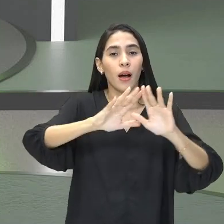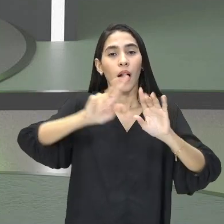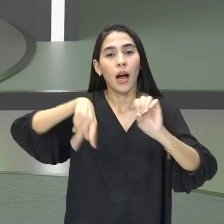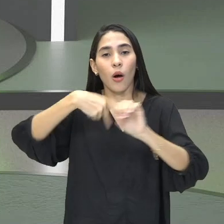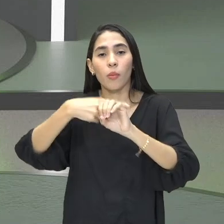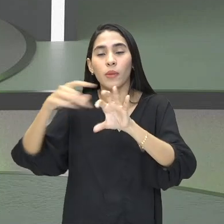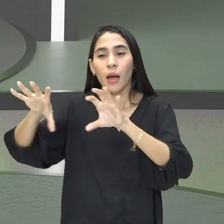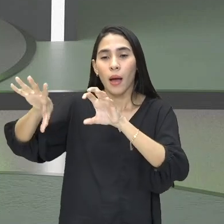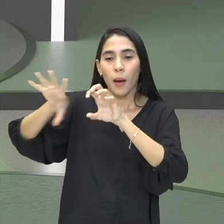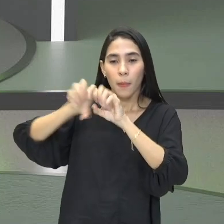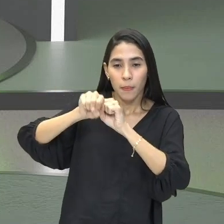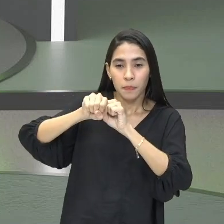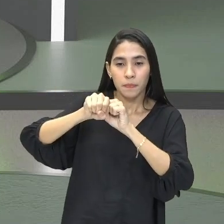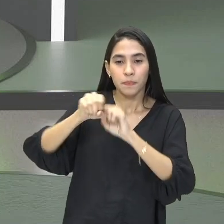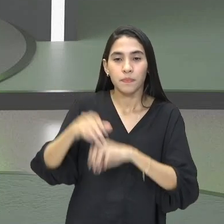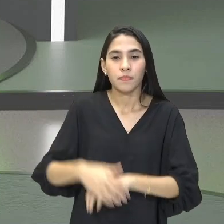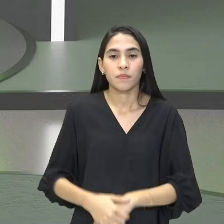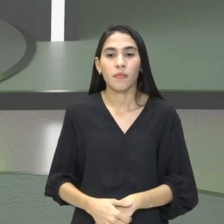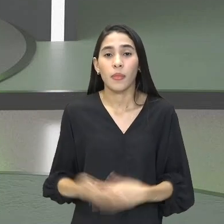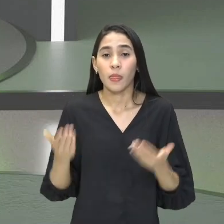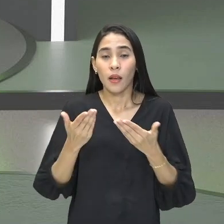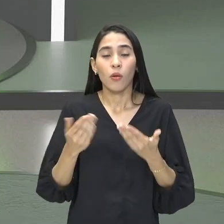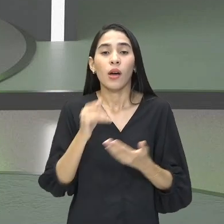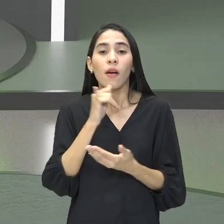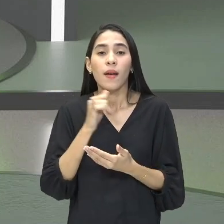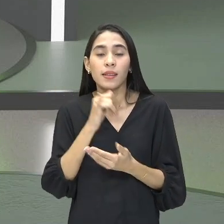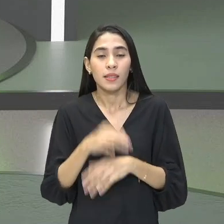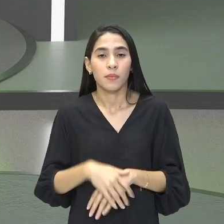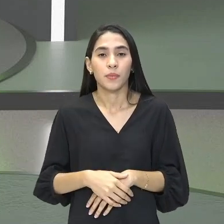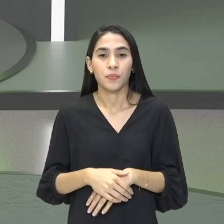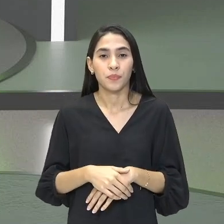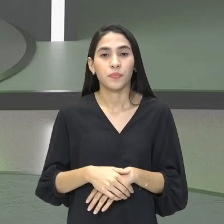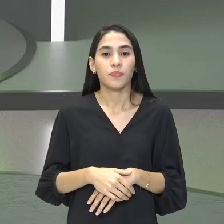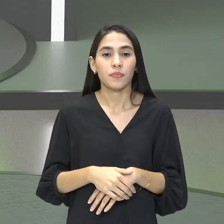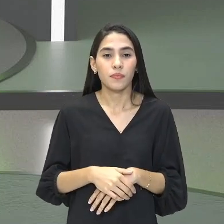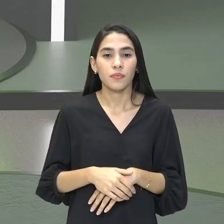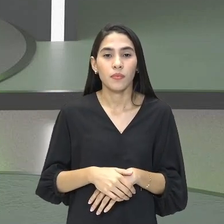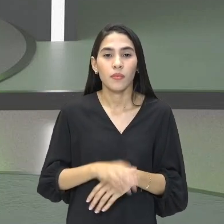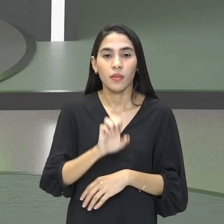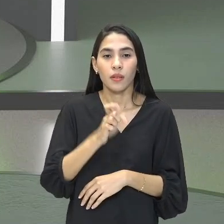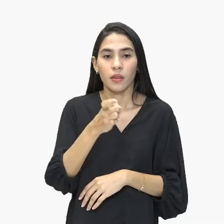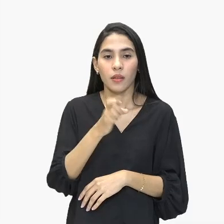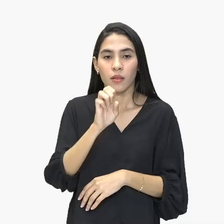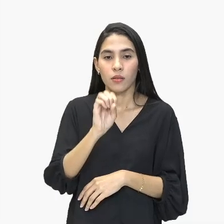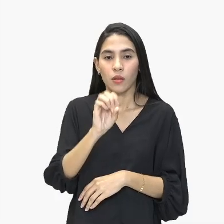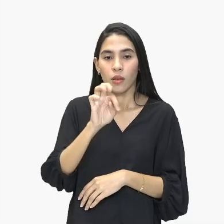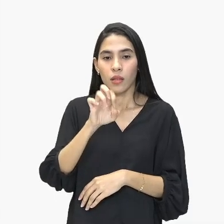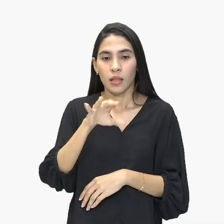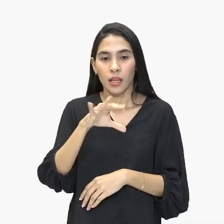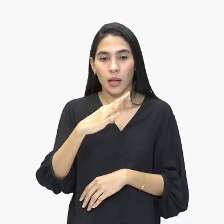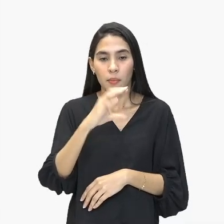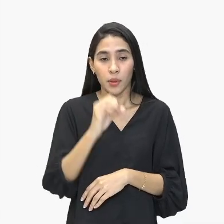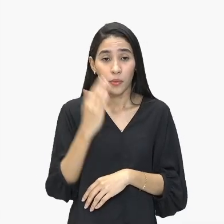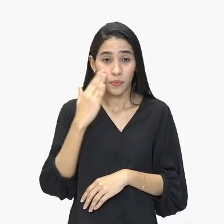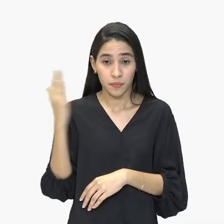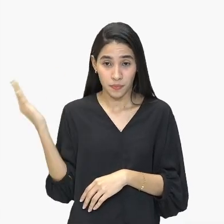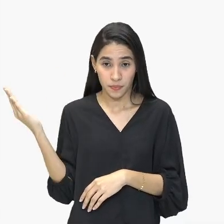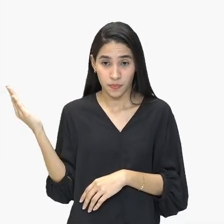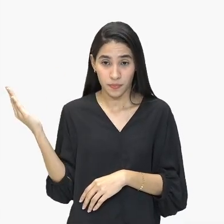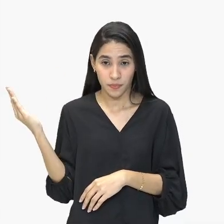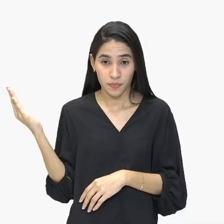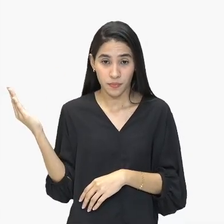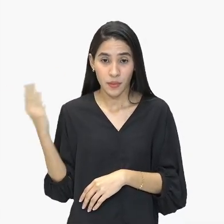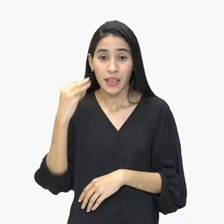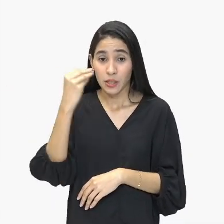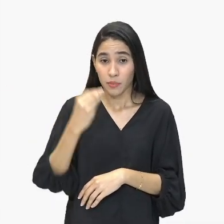absorve. Aí nós vamos trazer para vocês aí um exemplo de um processo exotérmico. Observe que é a experiência